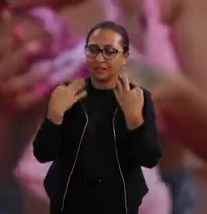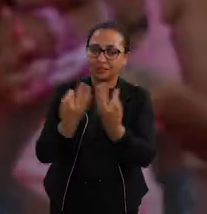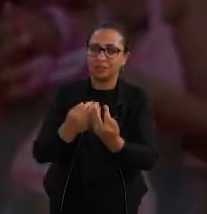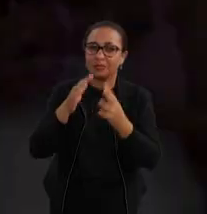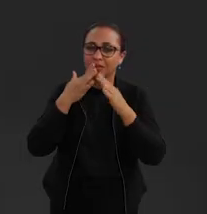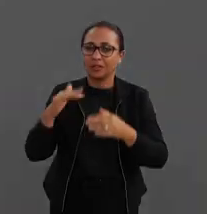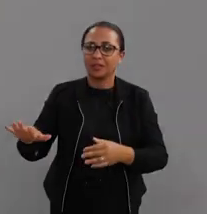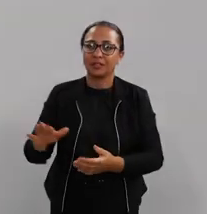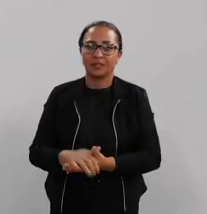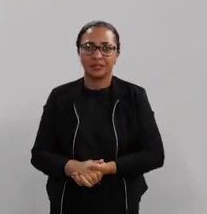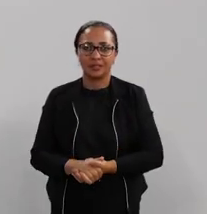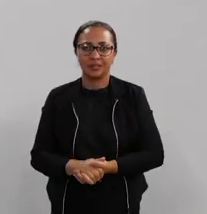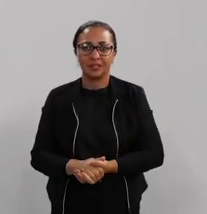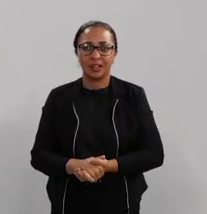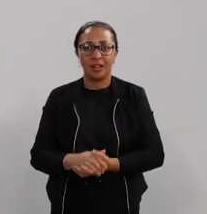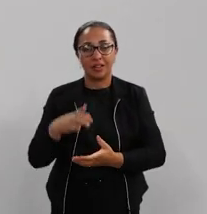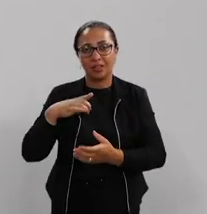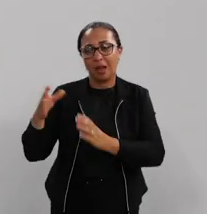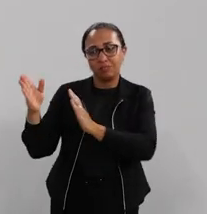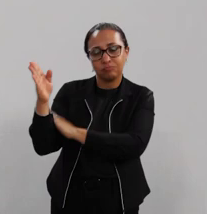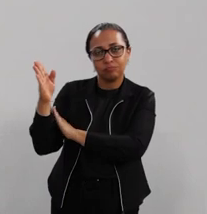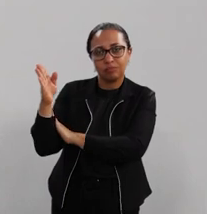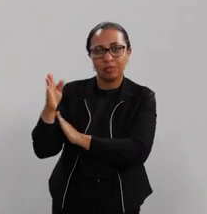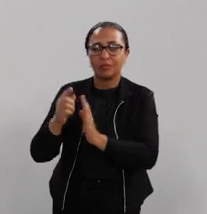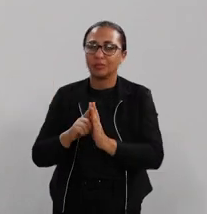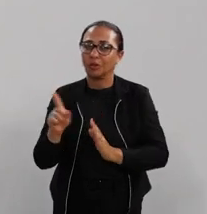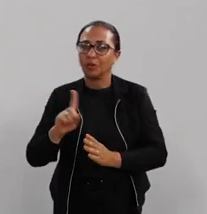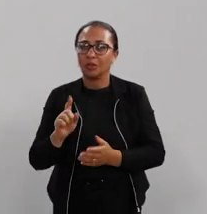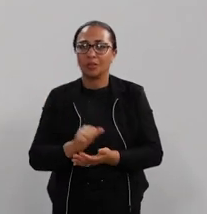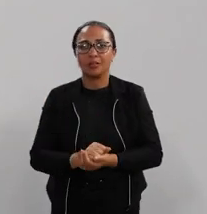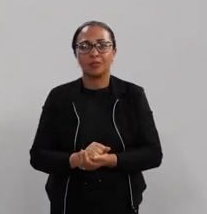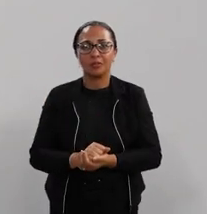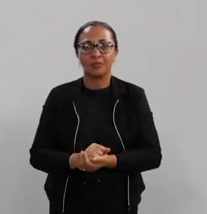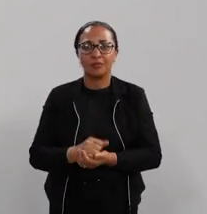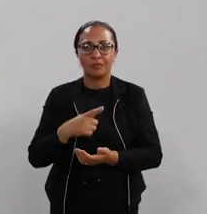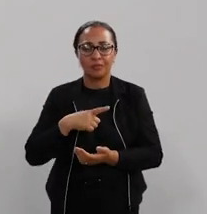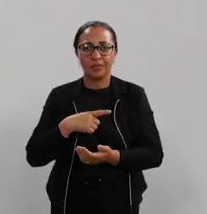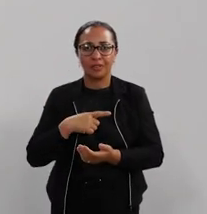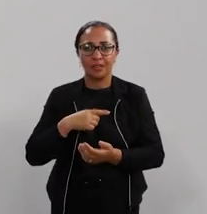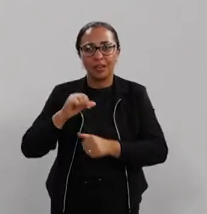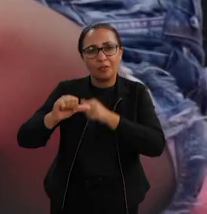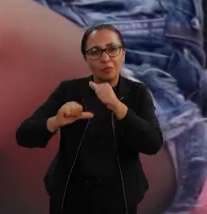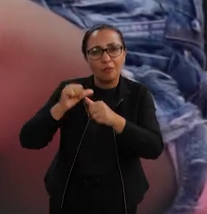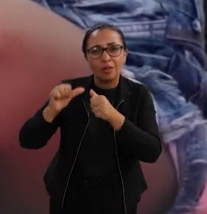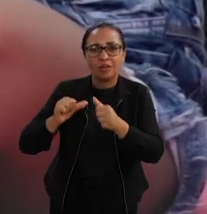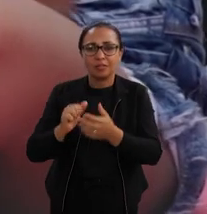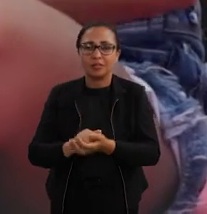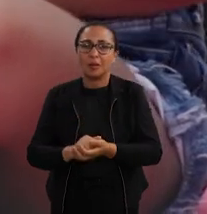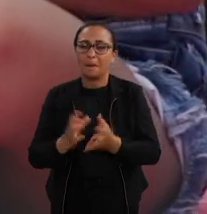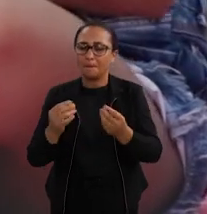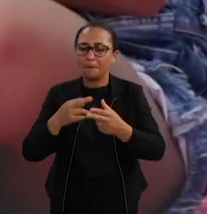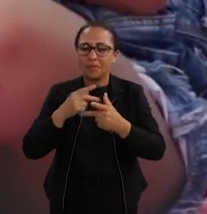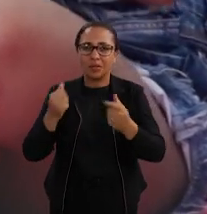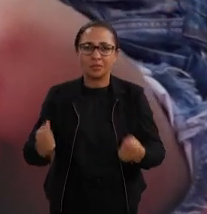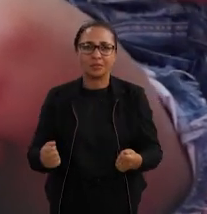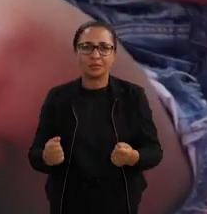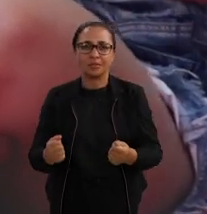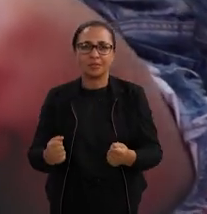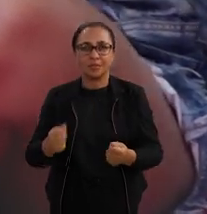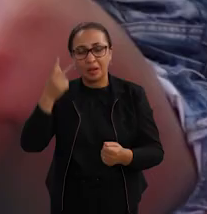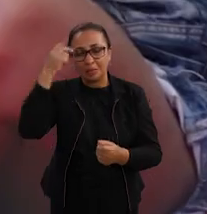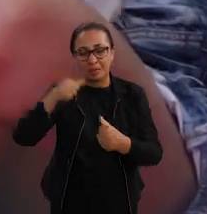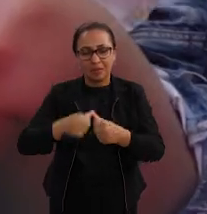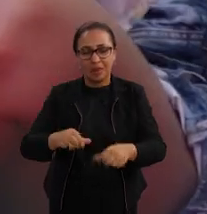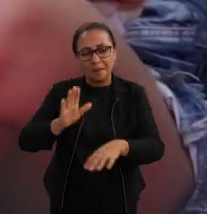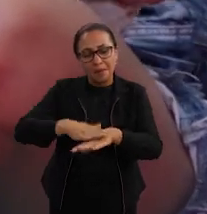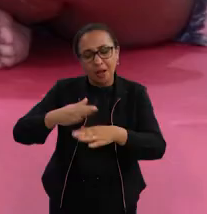da criança. Ela vivia num braço, né, assim, ela não era muito desenvolvida, aprendi muita coisa aqui. Elas me